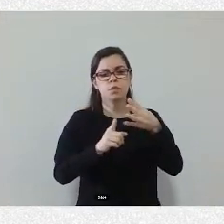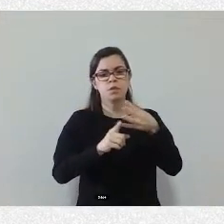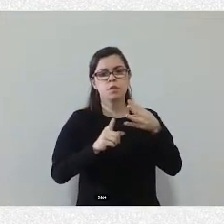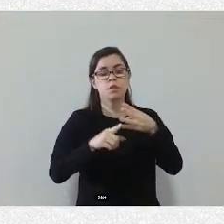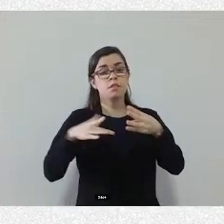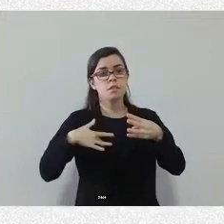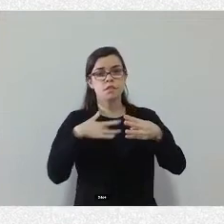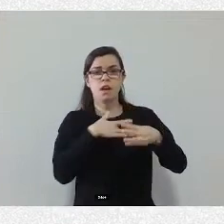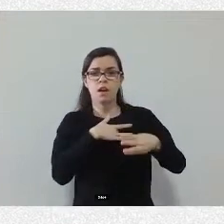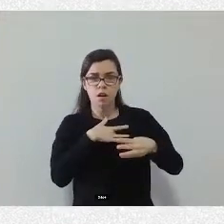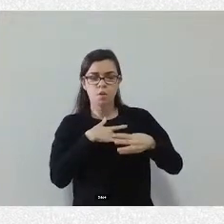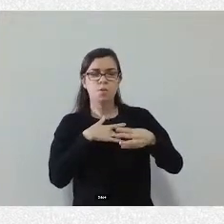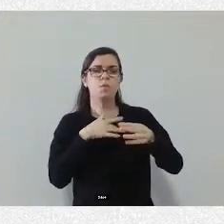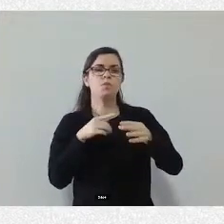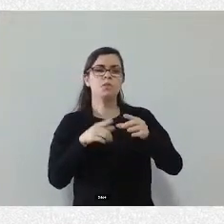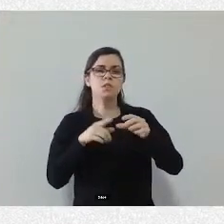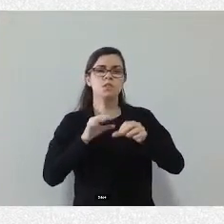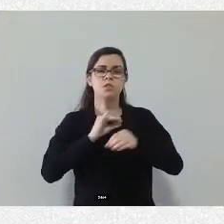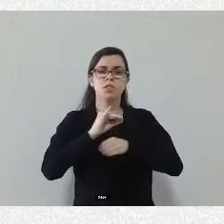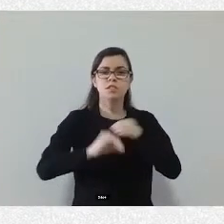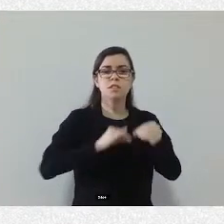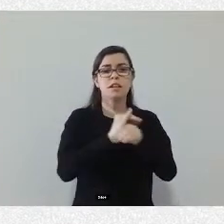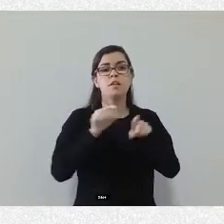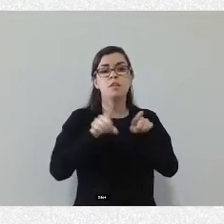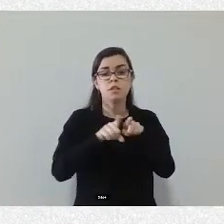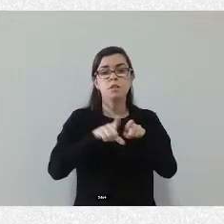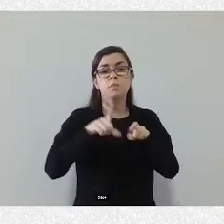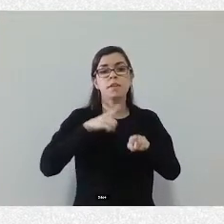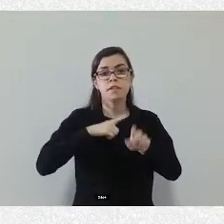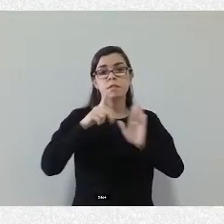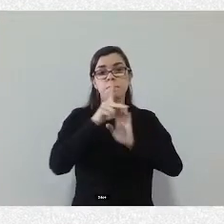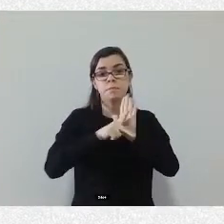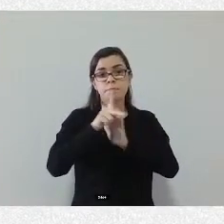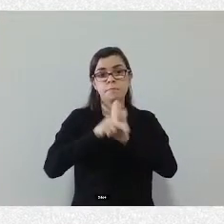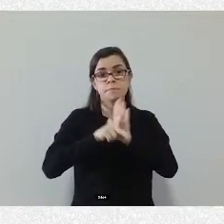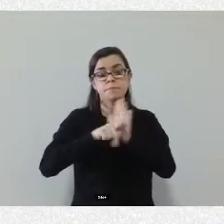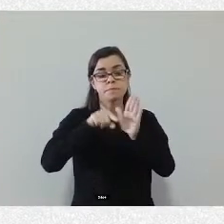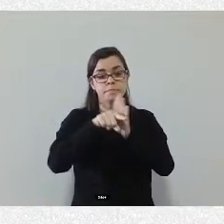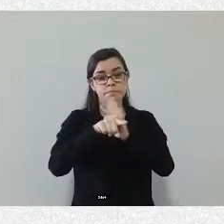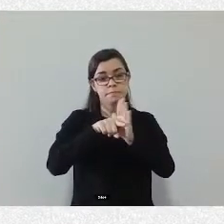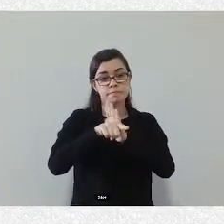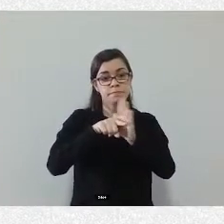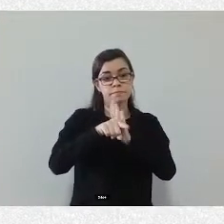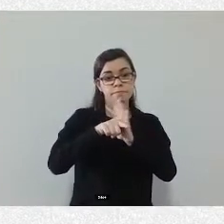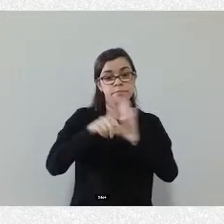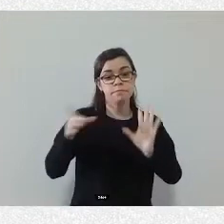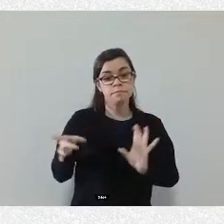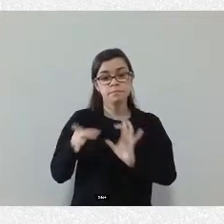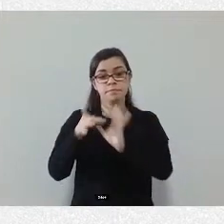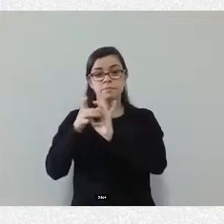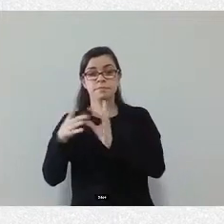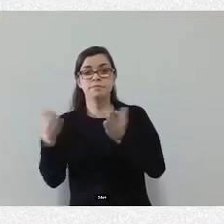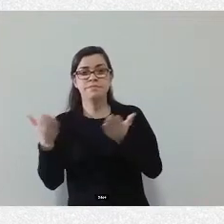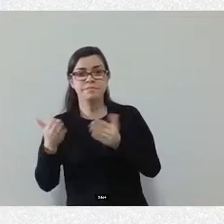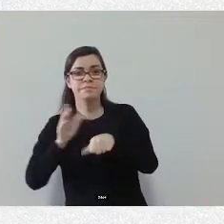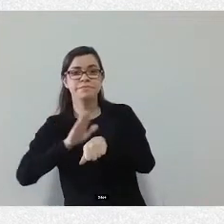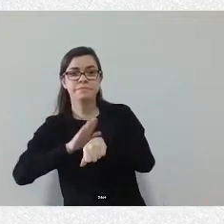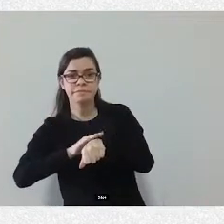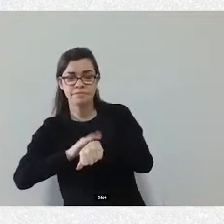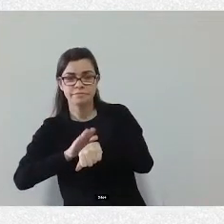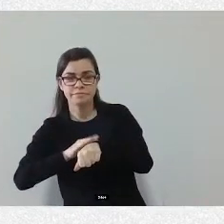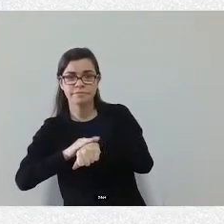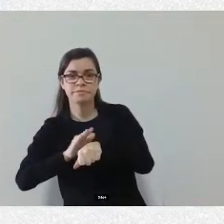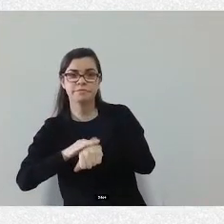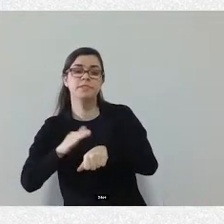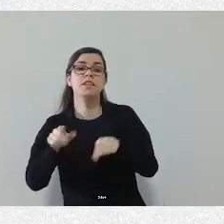em projetos de pesquisa, que estão totalmente alinhados ao que nós estamos fazendo nesse momento. E mais, que nos anos